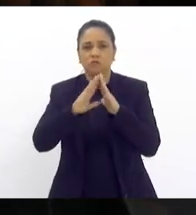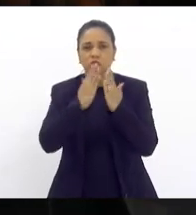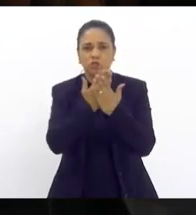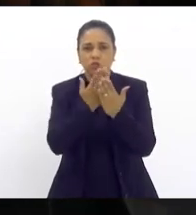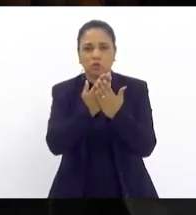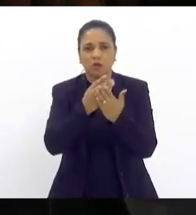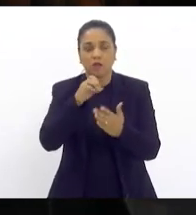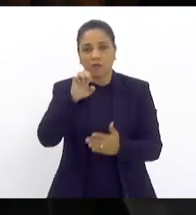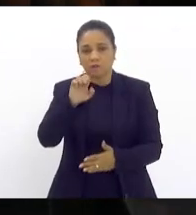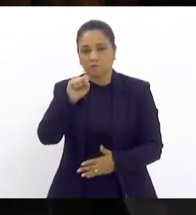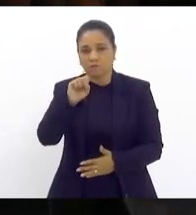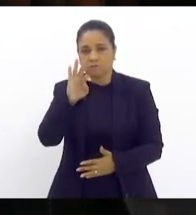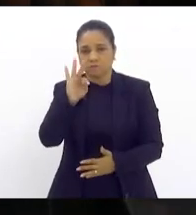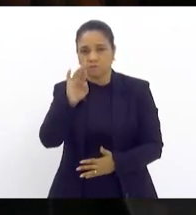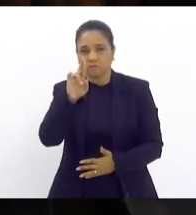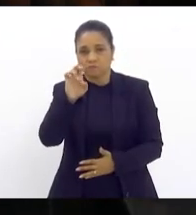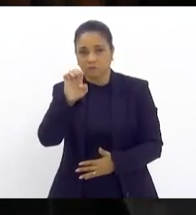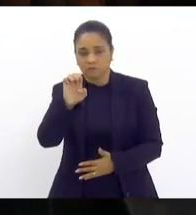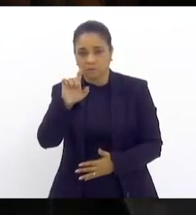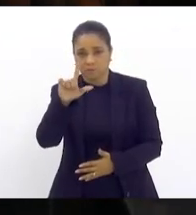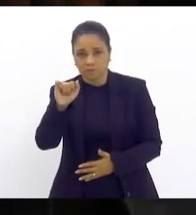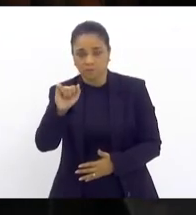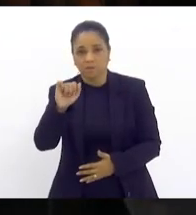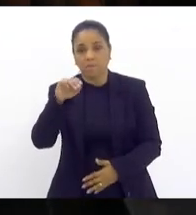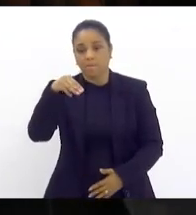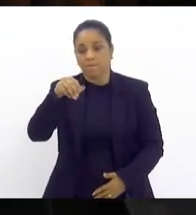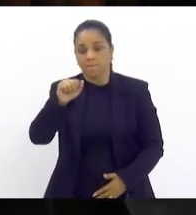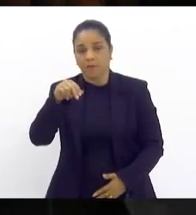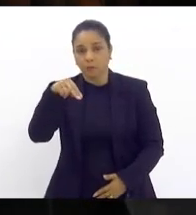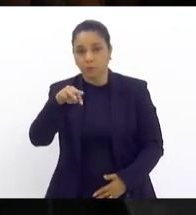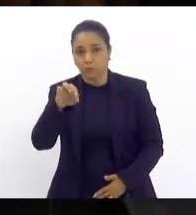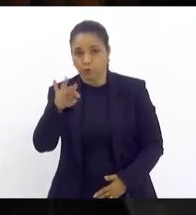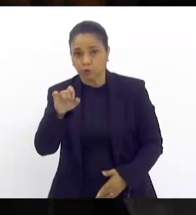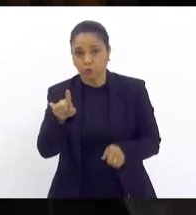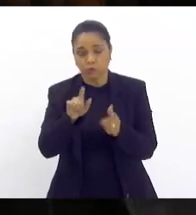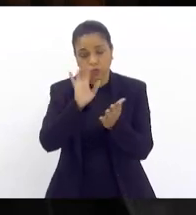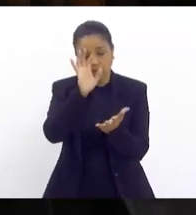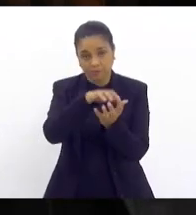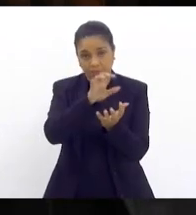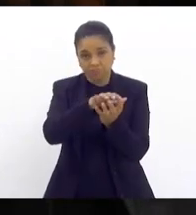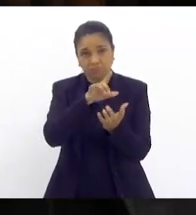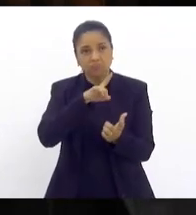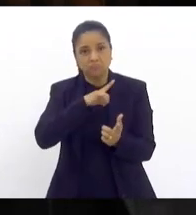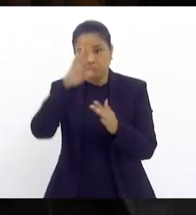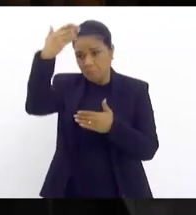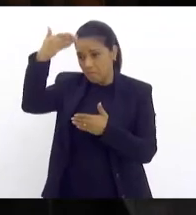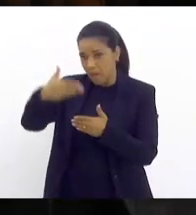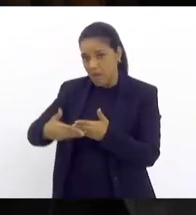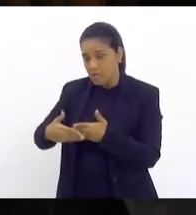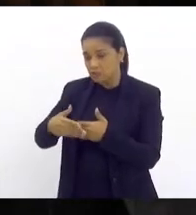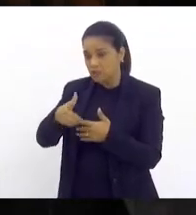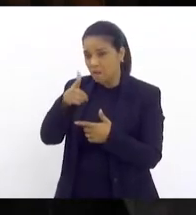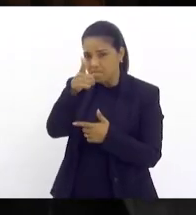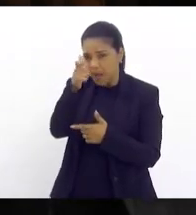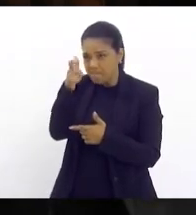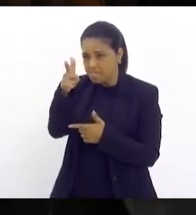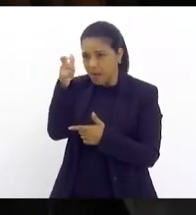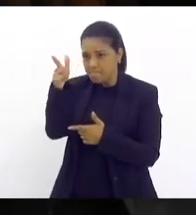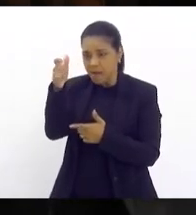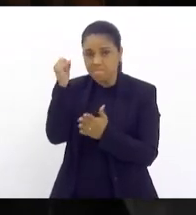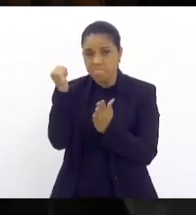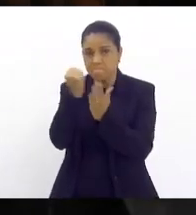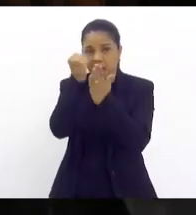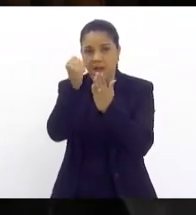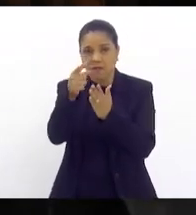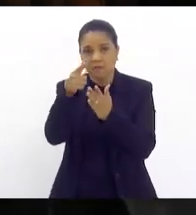região de Jacarepaguá a escola tem três furos de bala na parede três furos de bala que